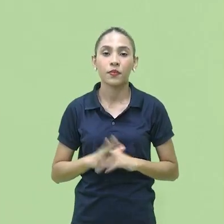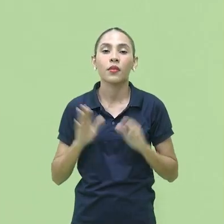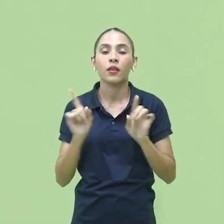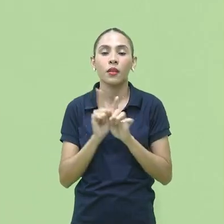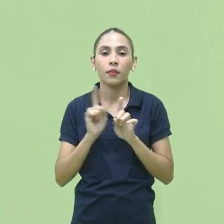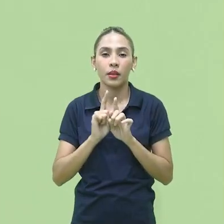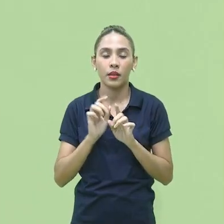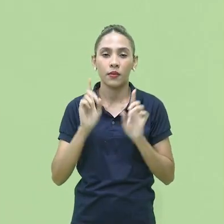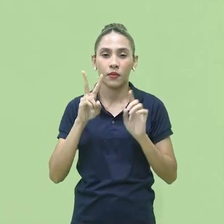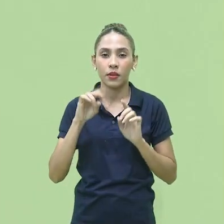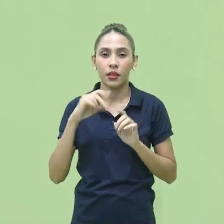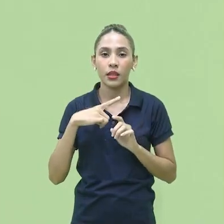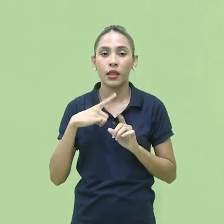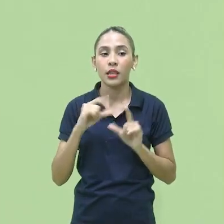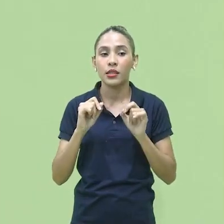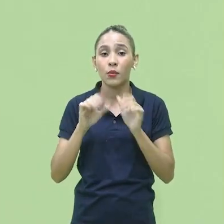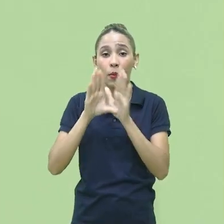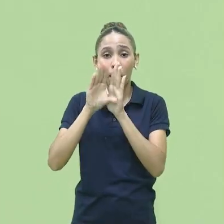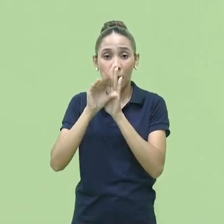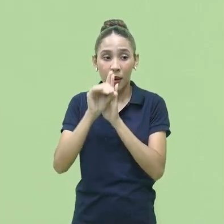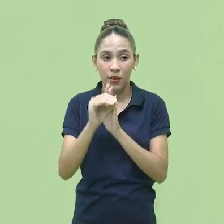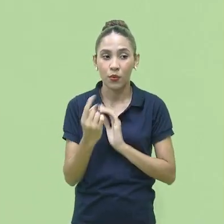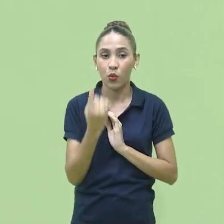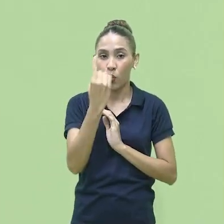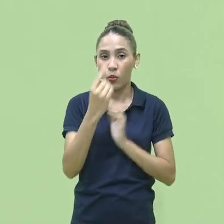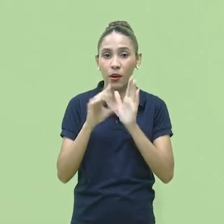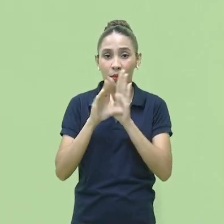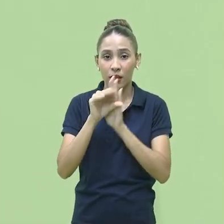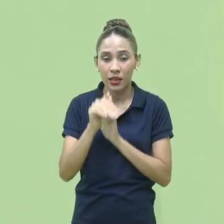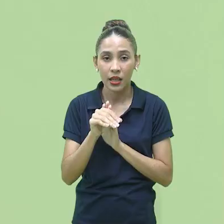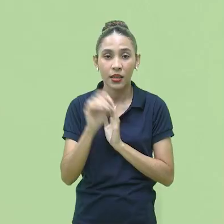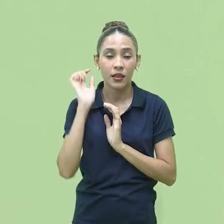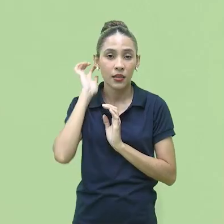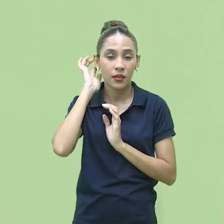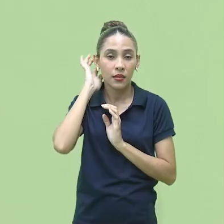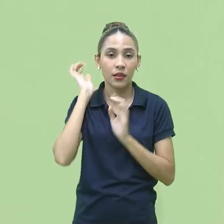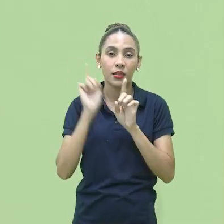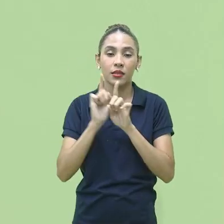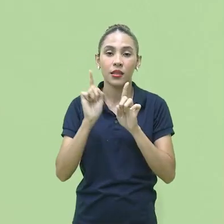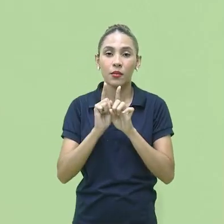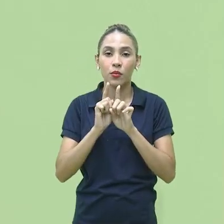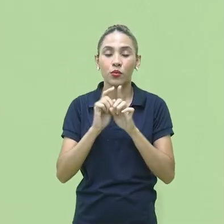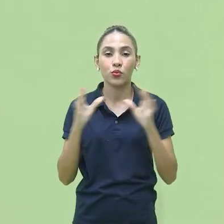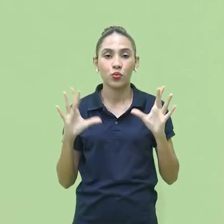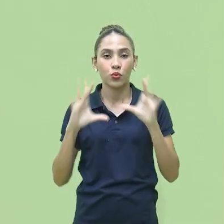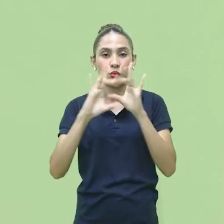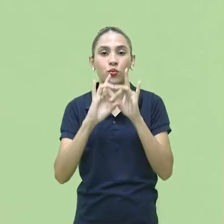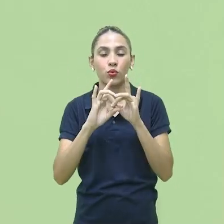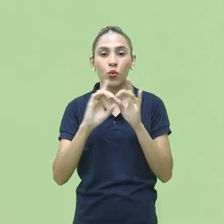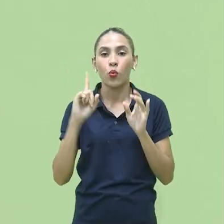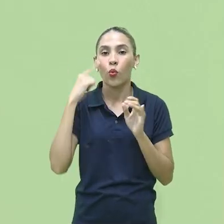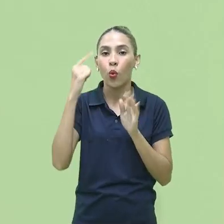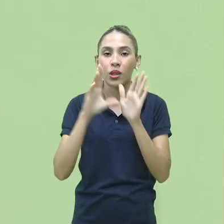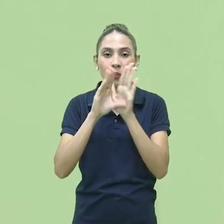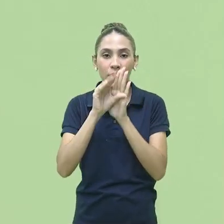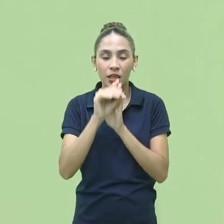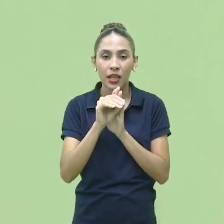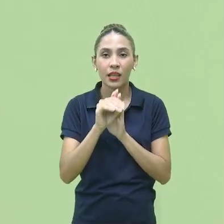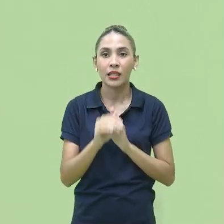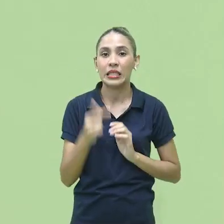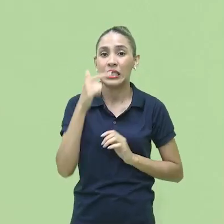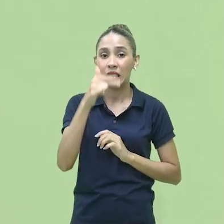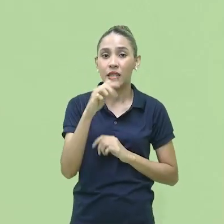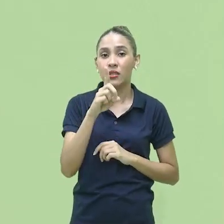ter, no final das contas, por exemplo, uma bactéria que está colonizando aí um hospedeiro, depois de